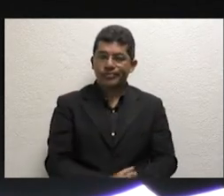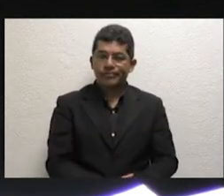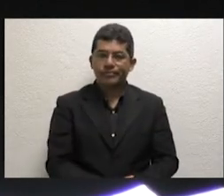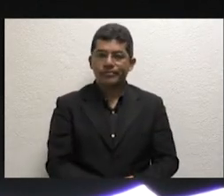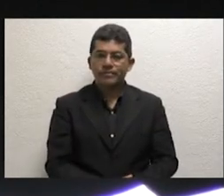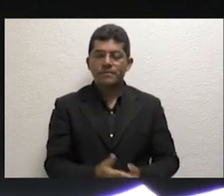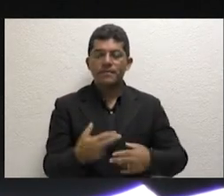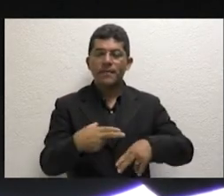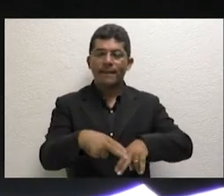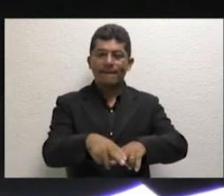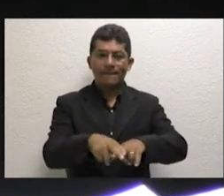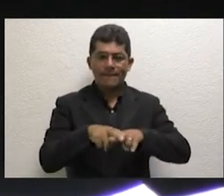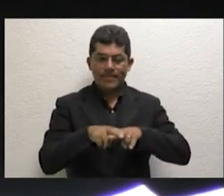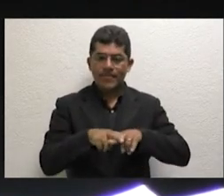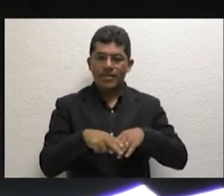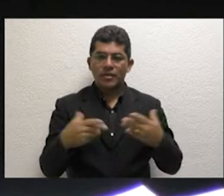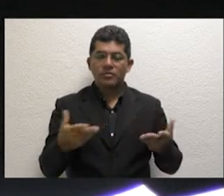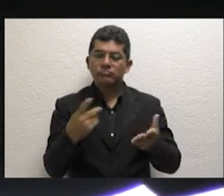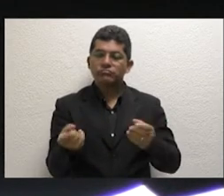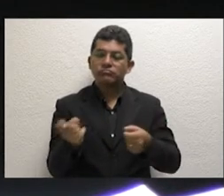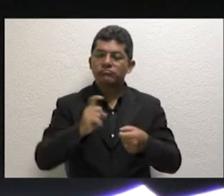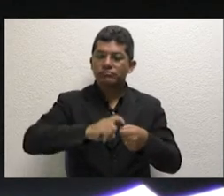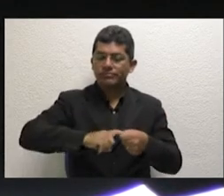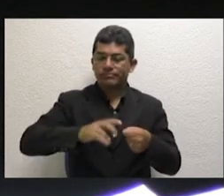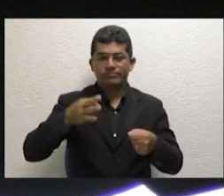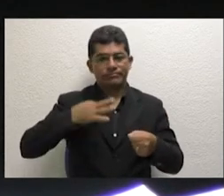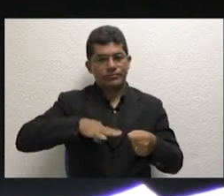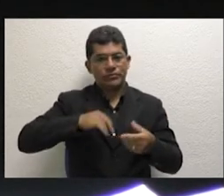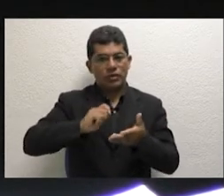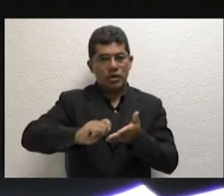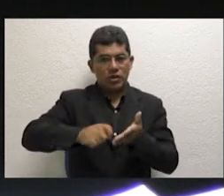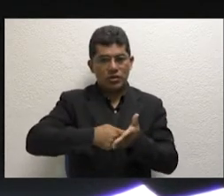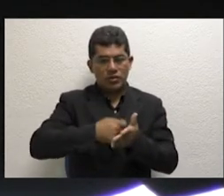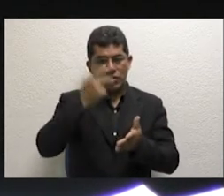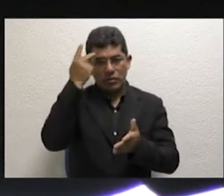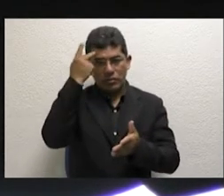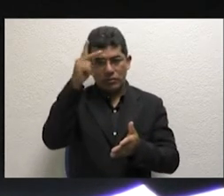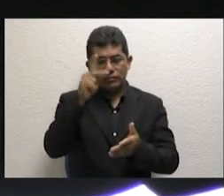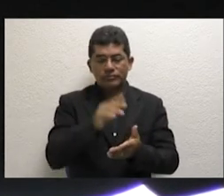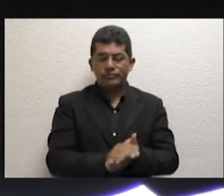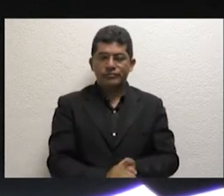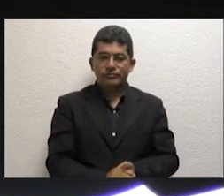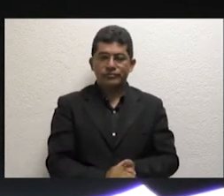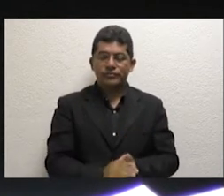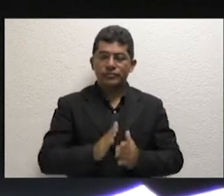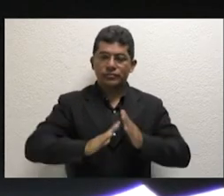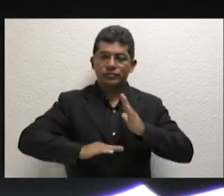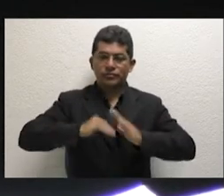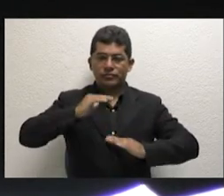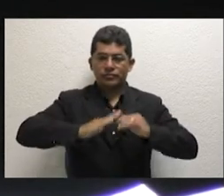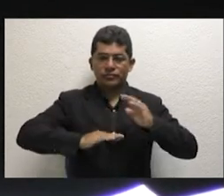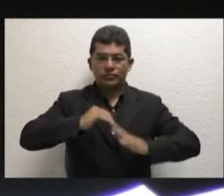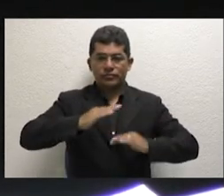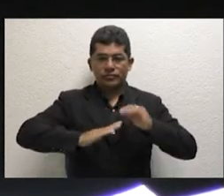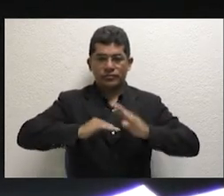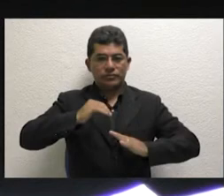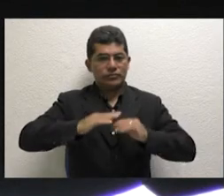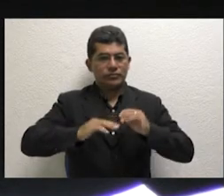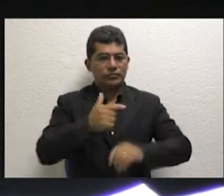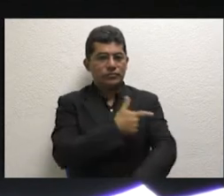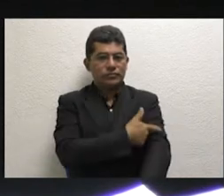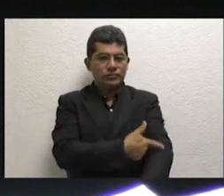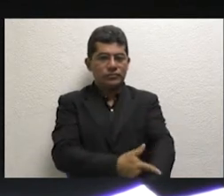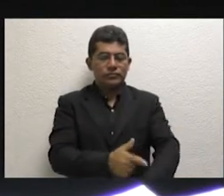a questão da reposição salarial dos profissionais da educação e a nota